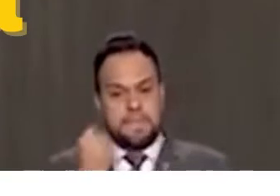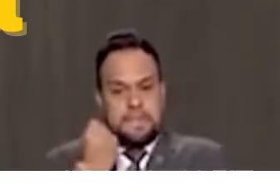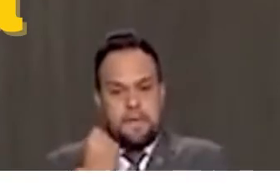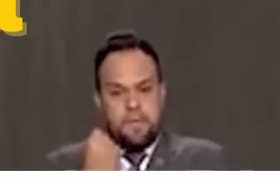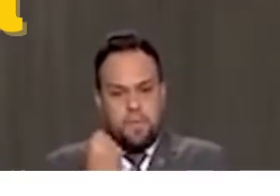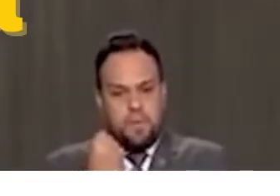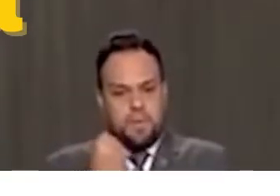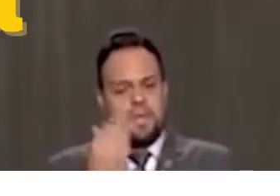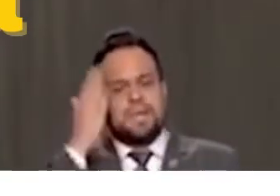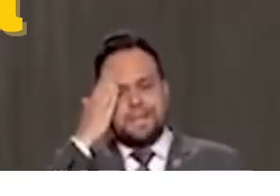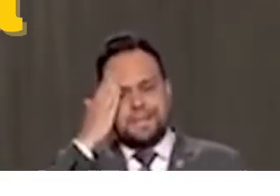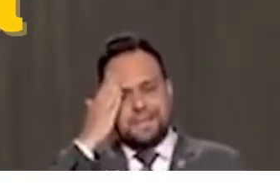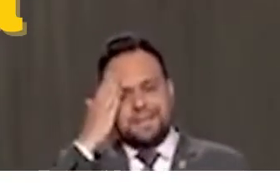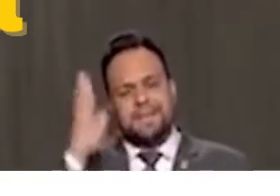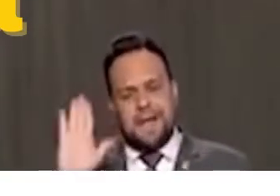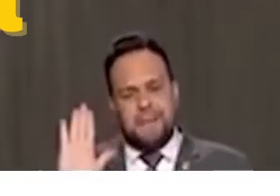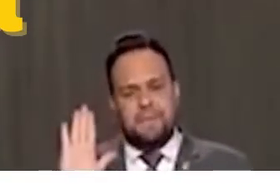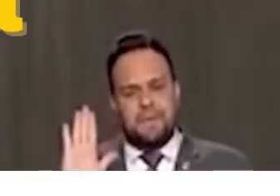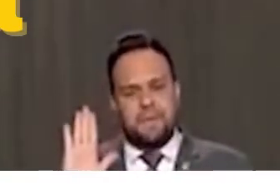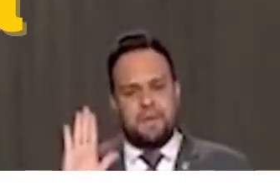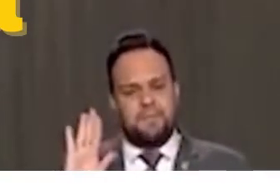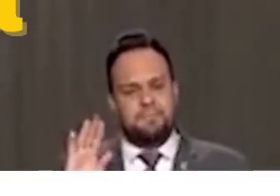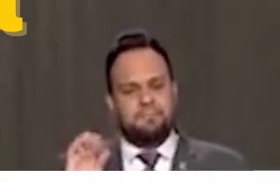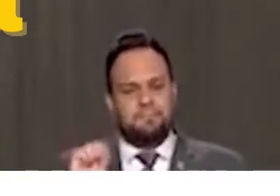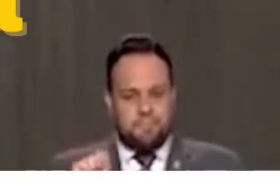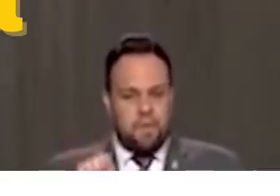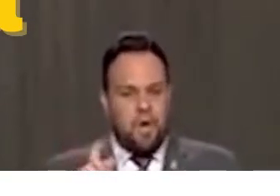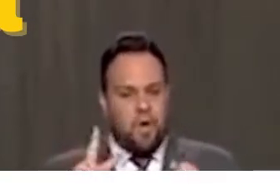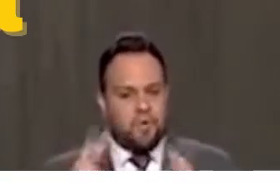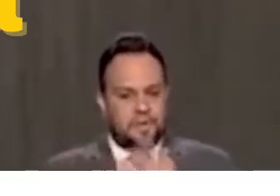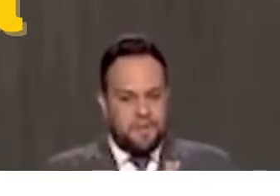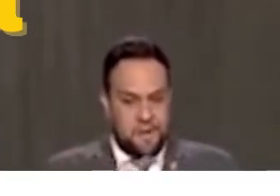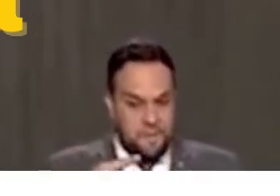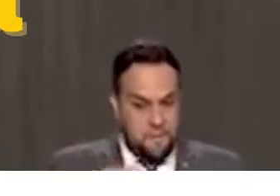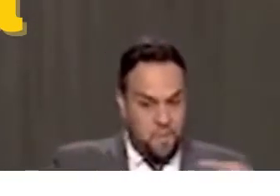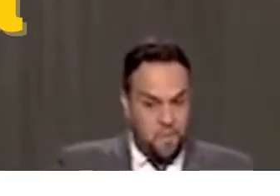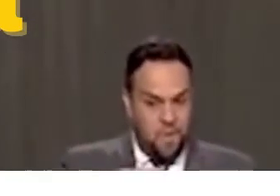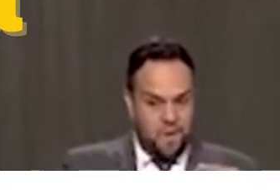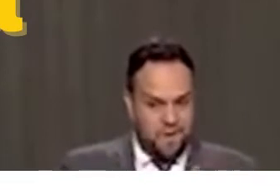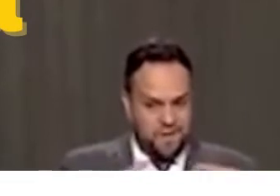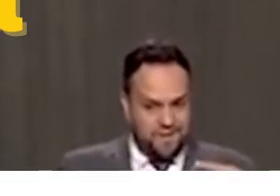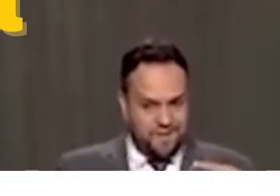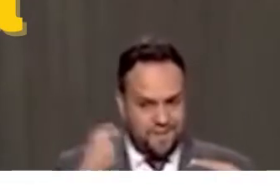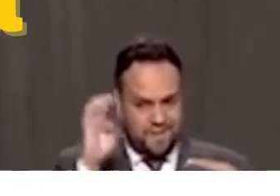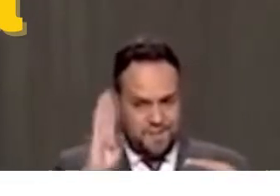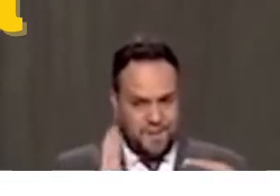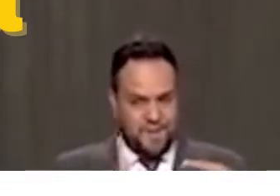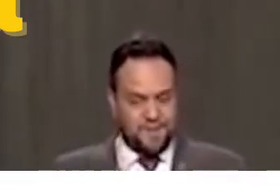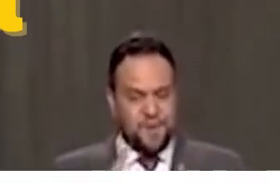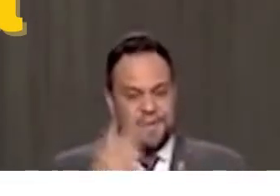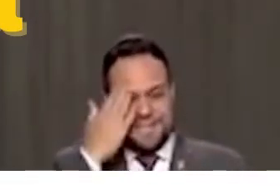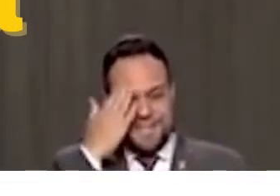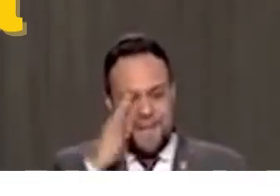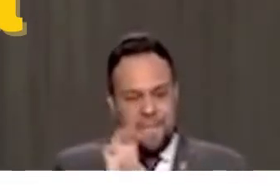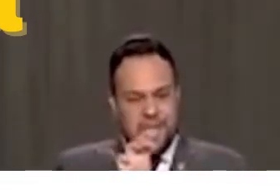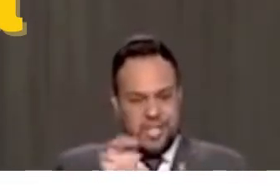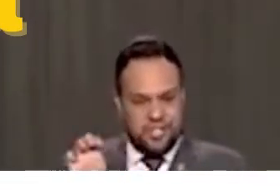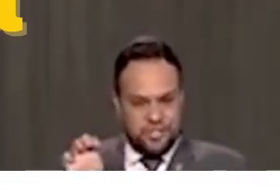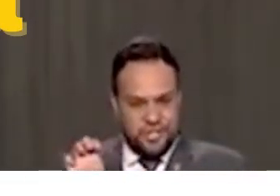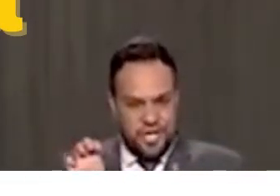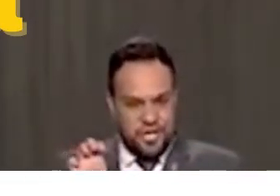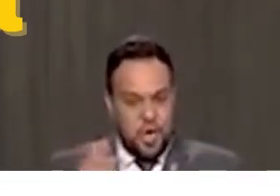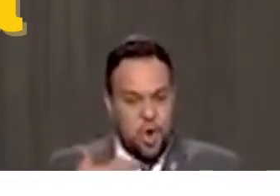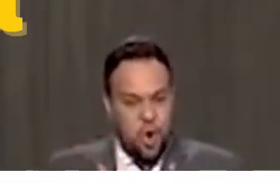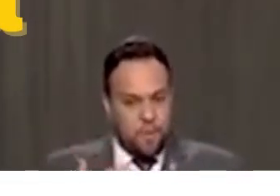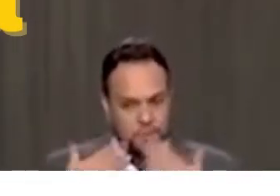saúde, partindo de campanha, tem debate, tem agenda, o que o senhor espera? O meu, a minha preocupação não é com as minhas viagens, a preocupação é com a segurança. Nós sabemos até onde o outro lado pode chegar. A gente sabe que a política brasileira, depois que a esquerda se fez mais presente, como eles